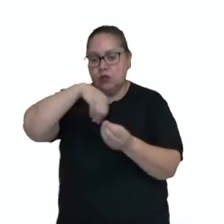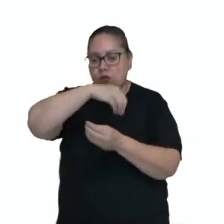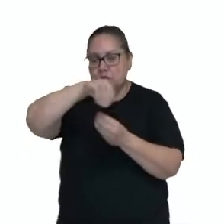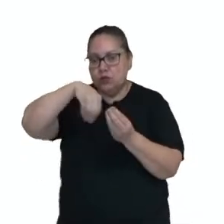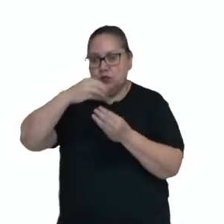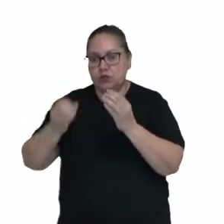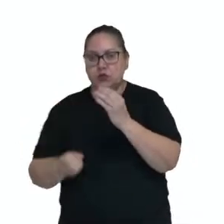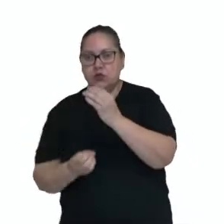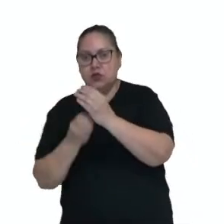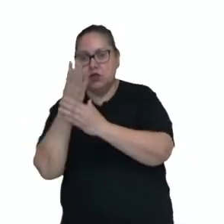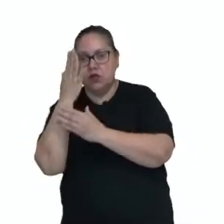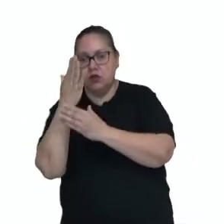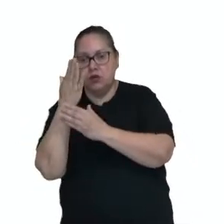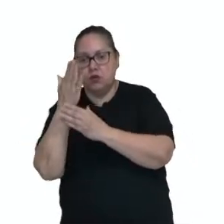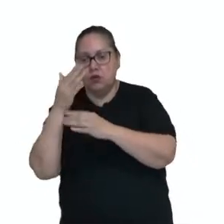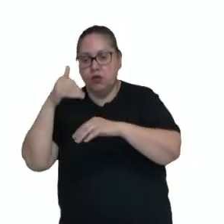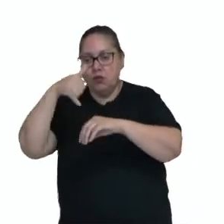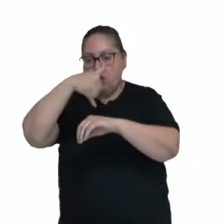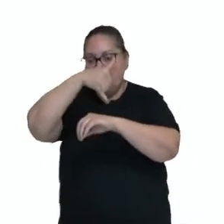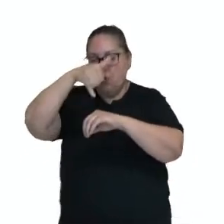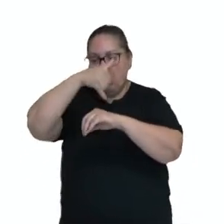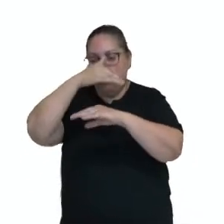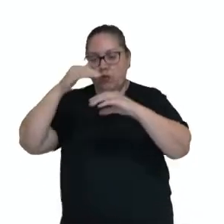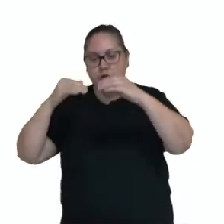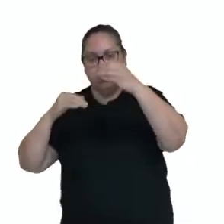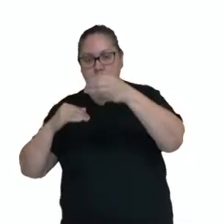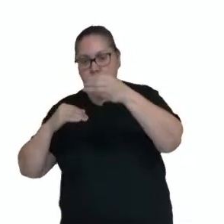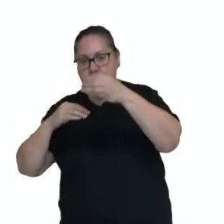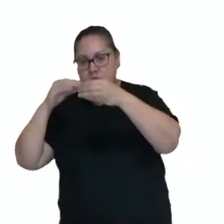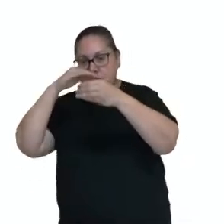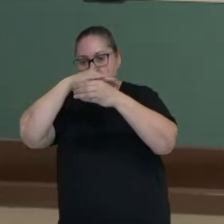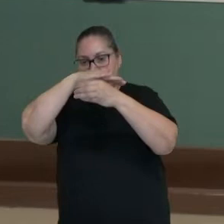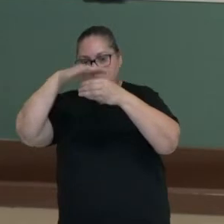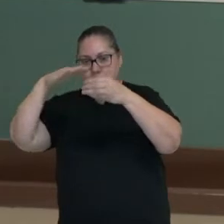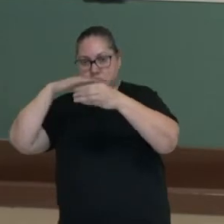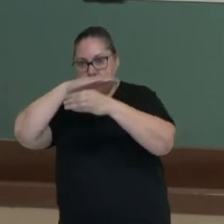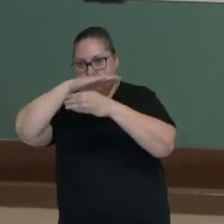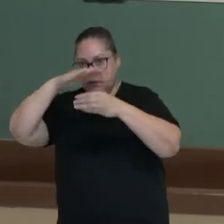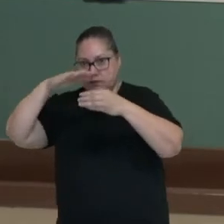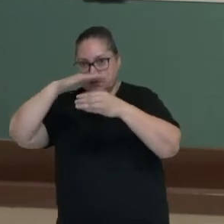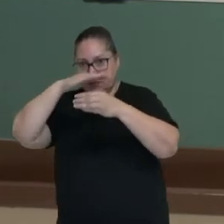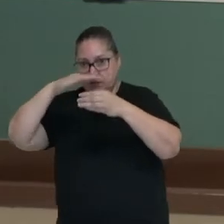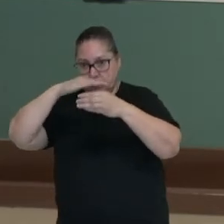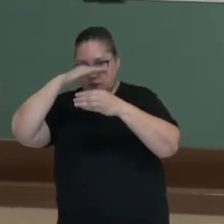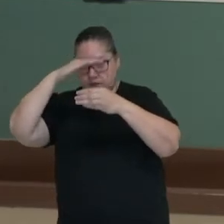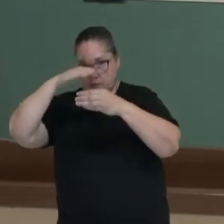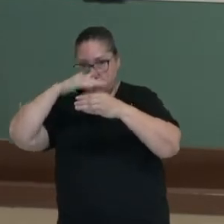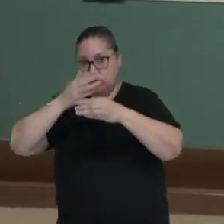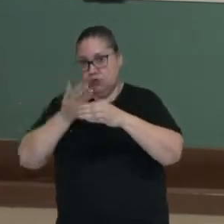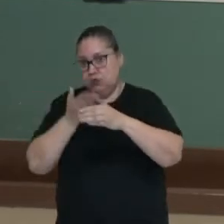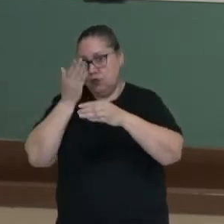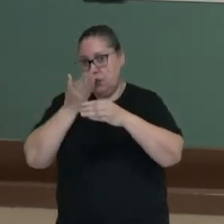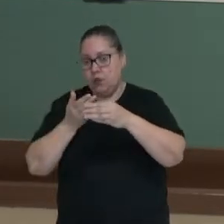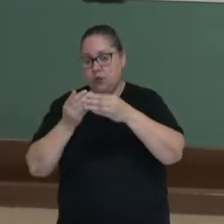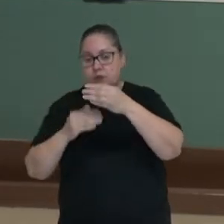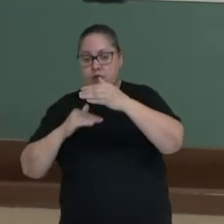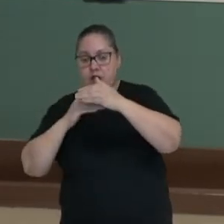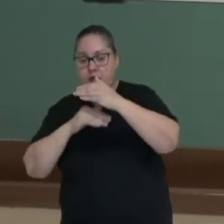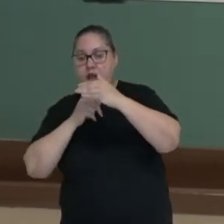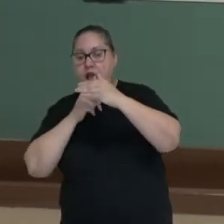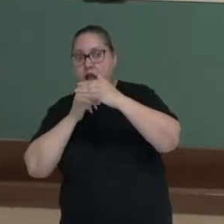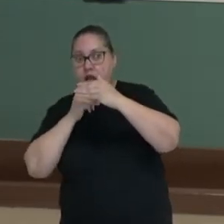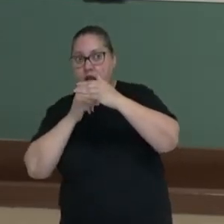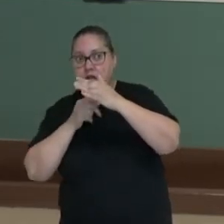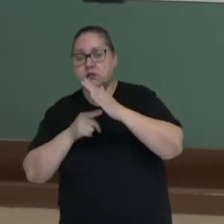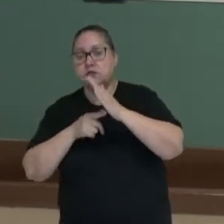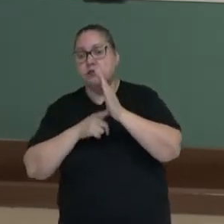heterogênea, no qual o óleo fica sobre a água, ele sempre vai ficar na parte mais superior porque ele é menos denso, pois